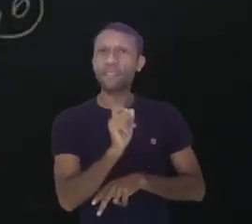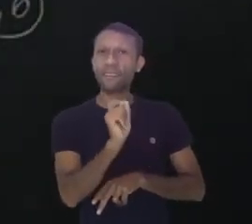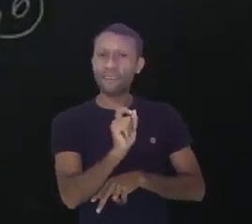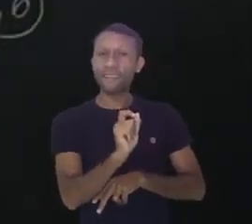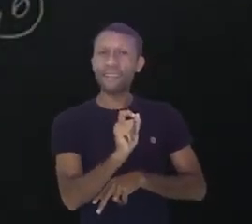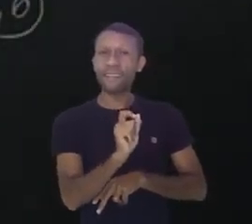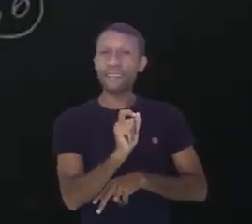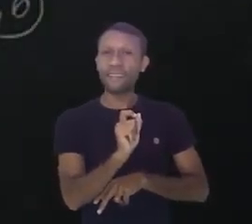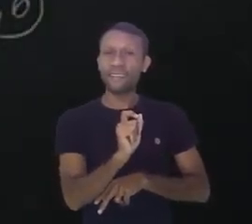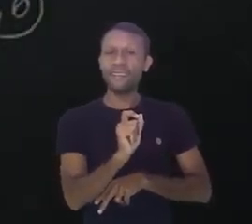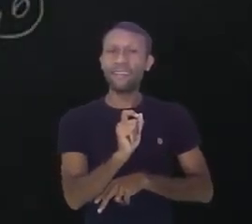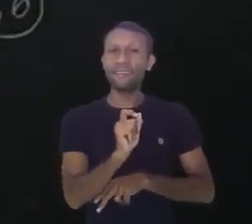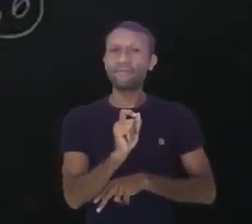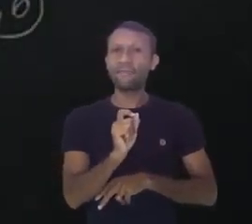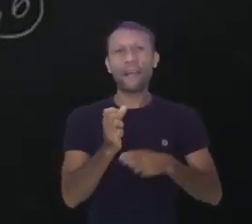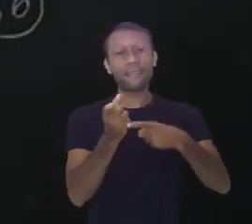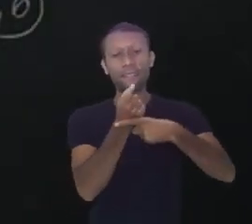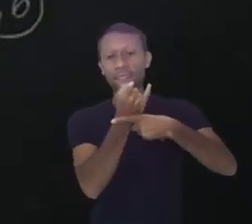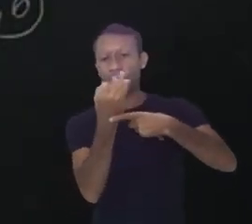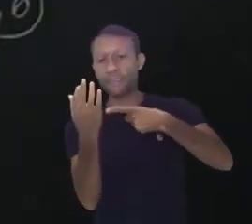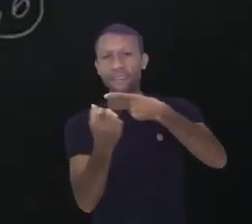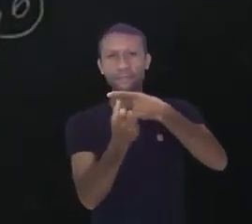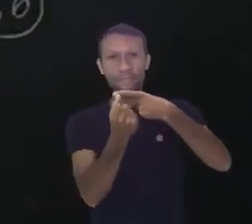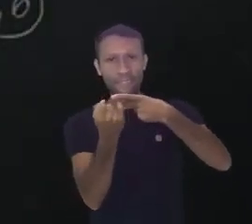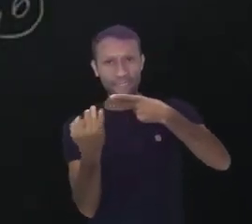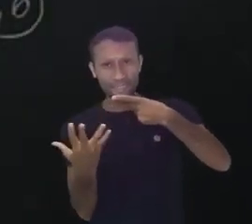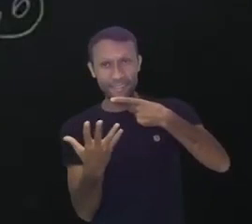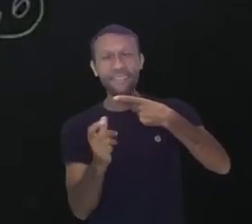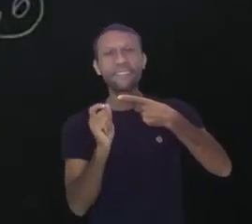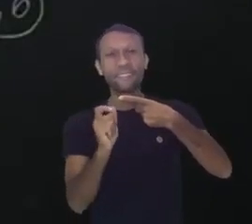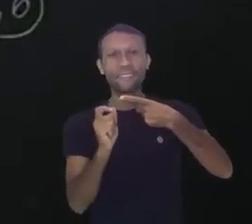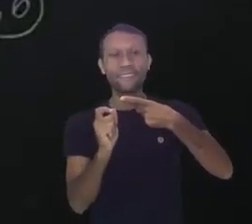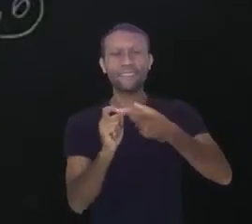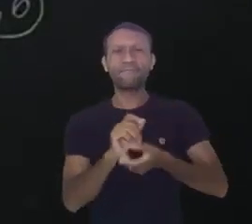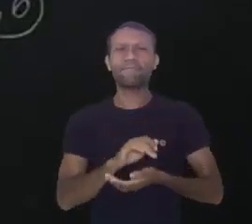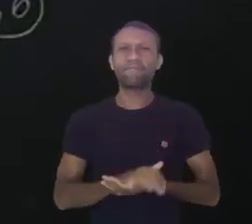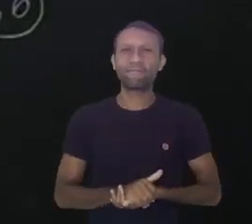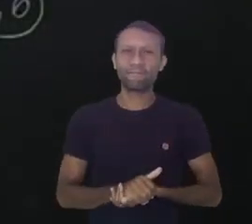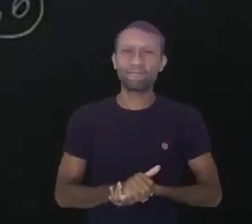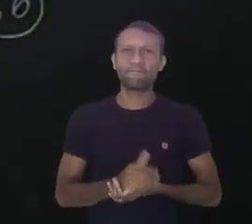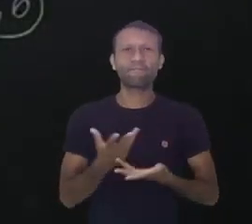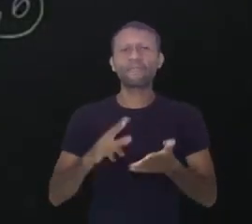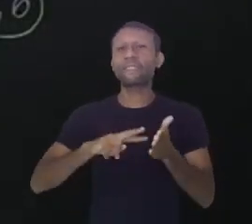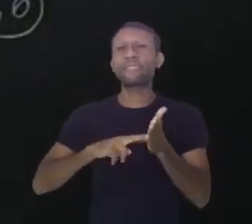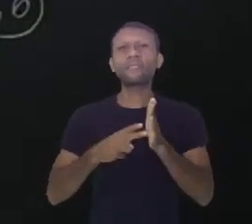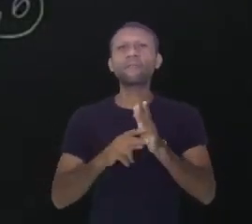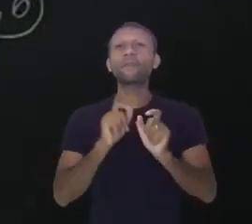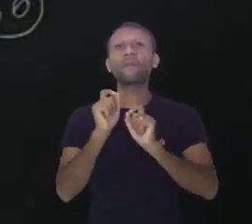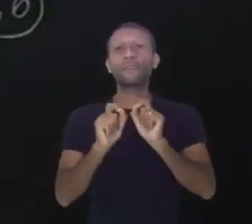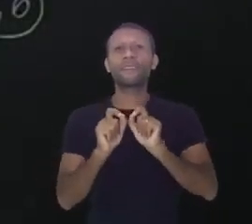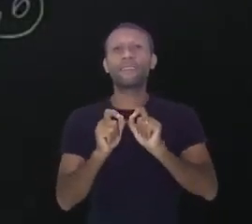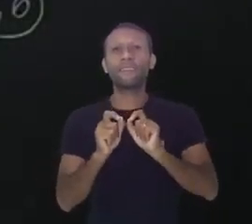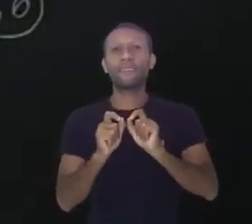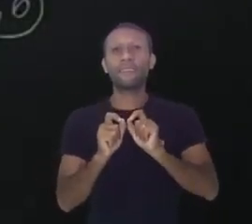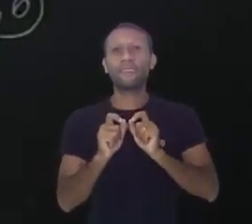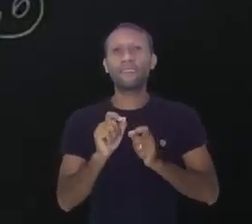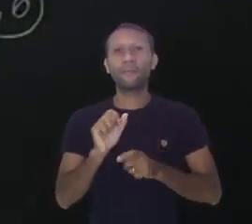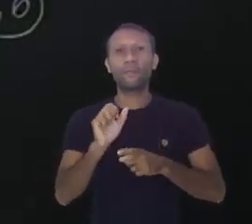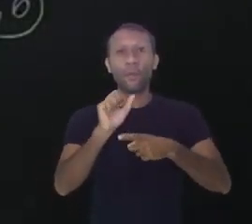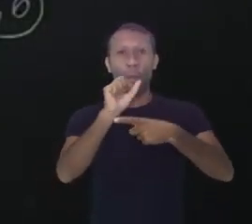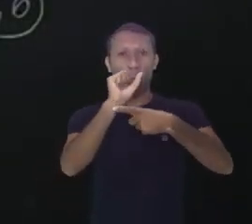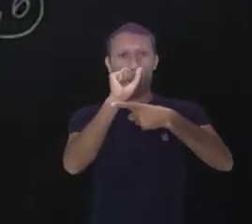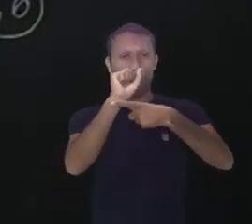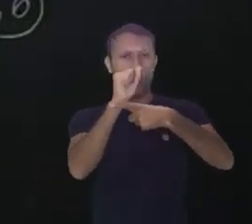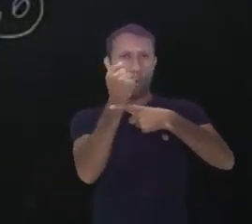nosso quociente equivale à transformação dessa fração em decimal. Isso quer dizer que